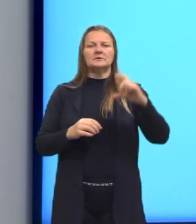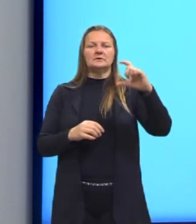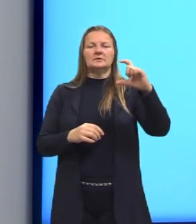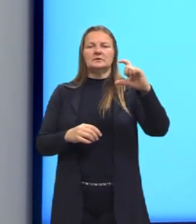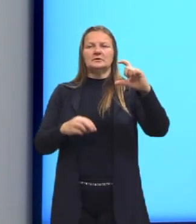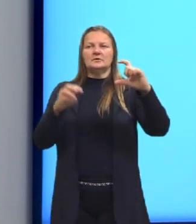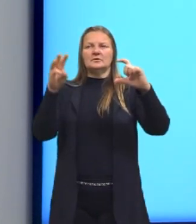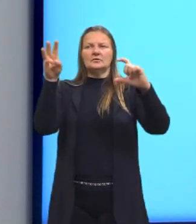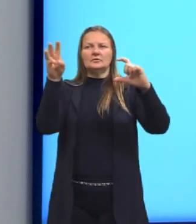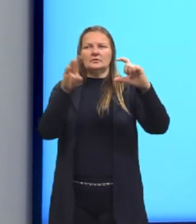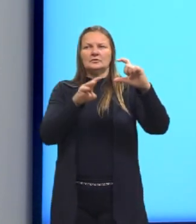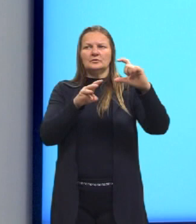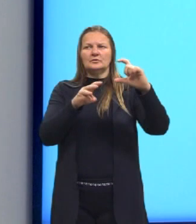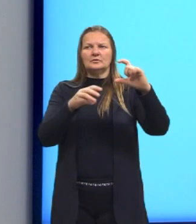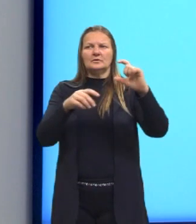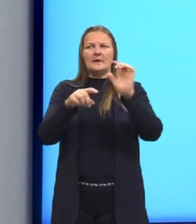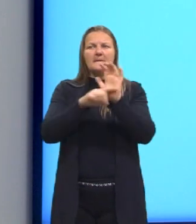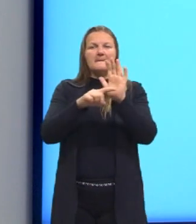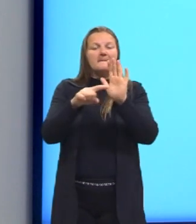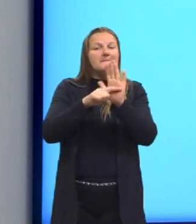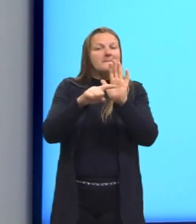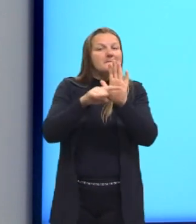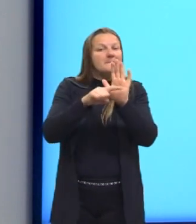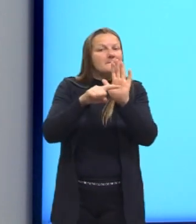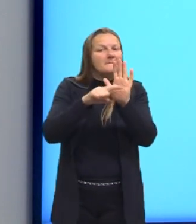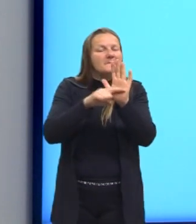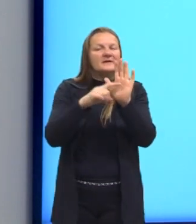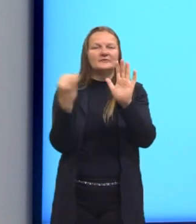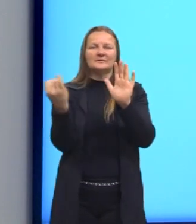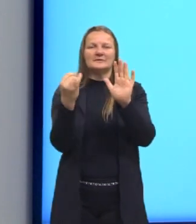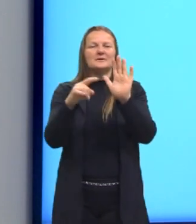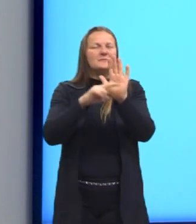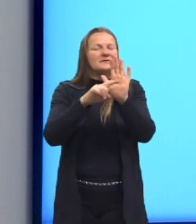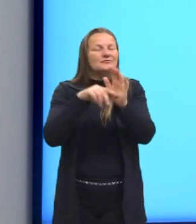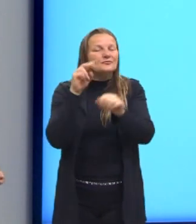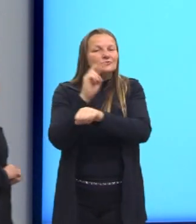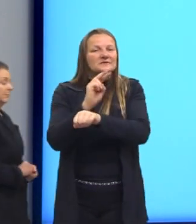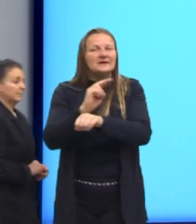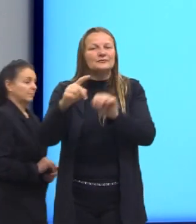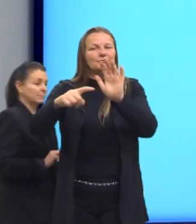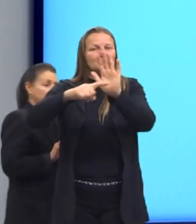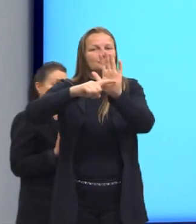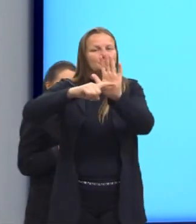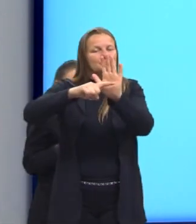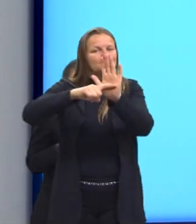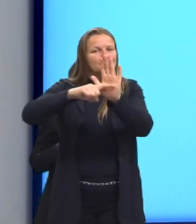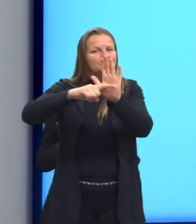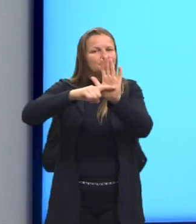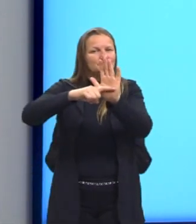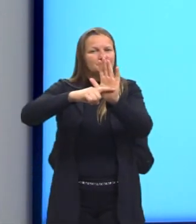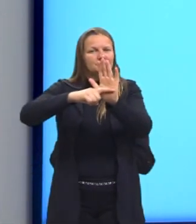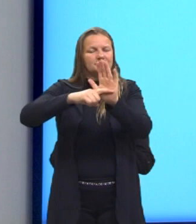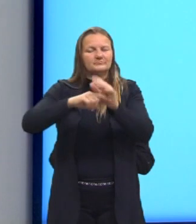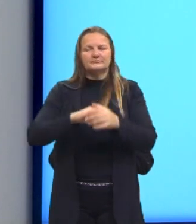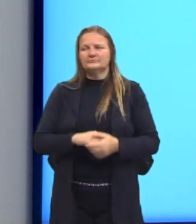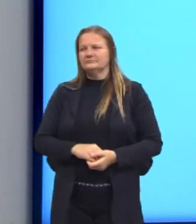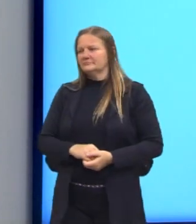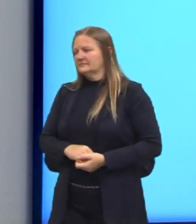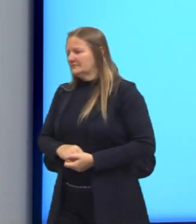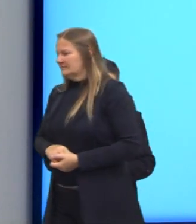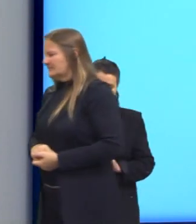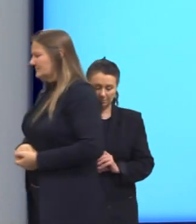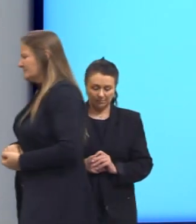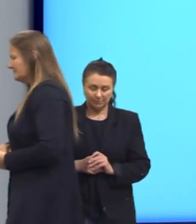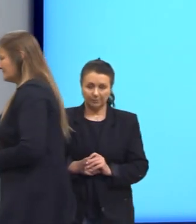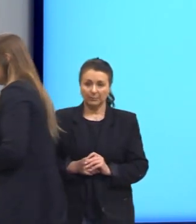novo, coloca o menos. Gente, sempre, primeira coisinha, é diagonal secundária, já coloca o menos e